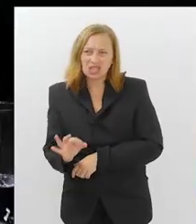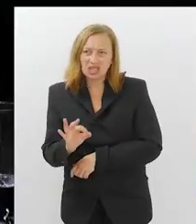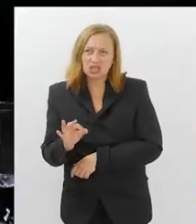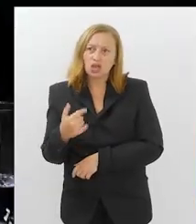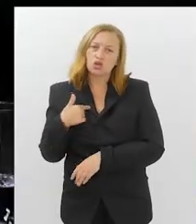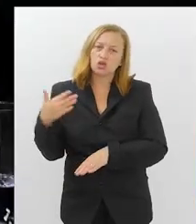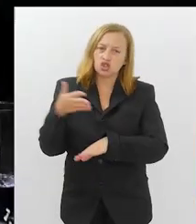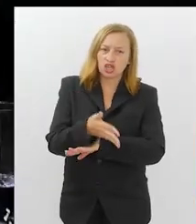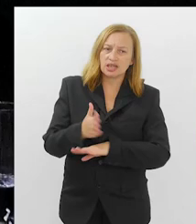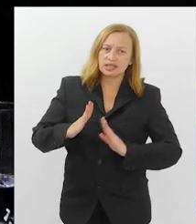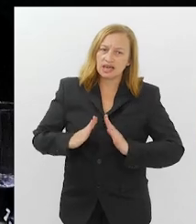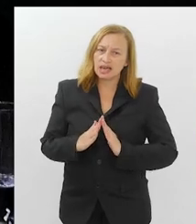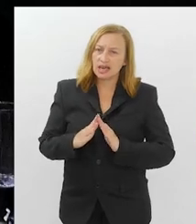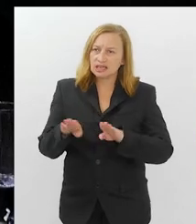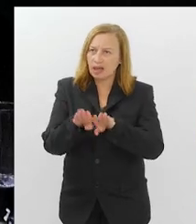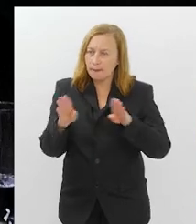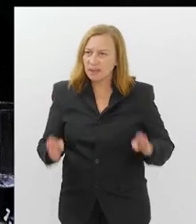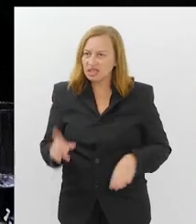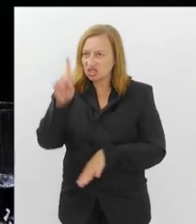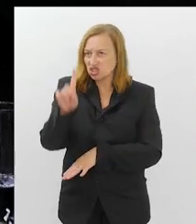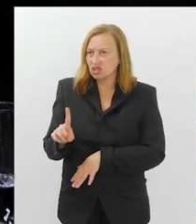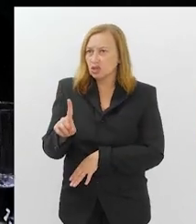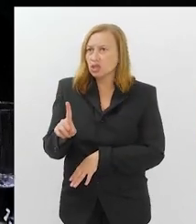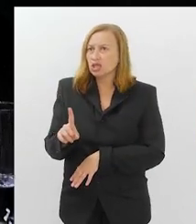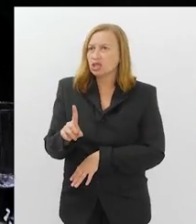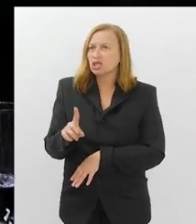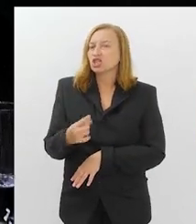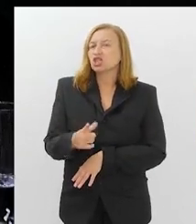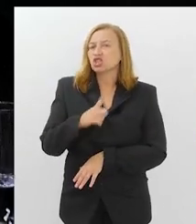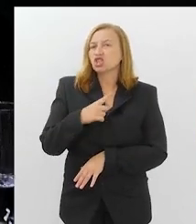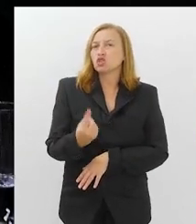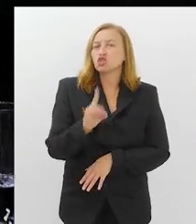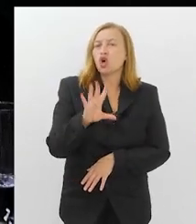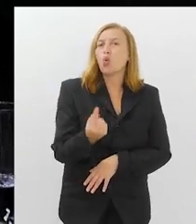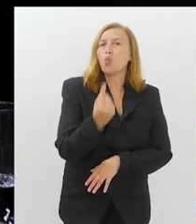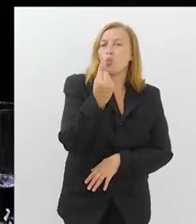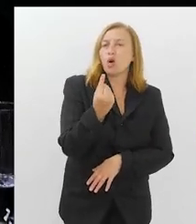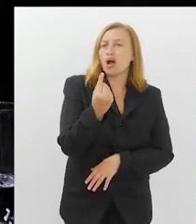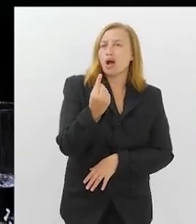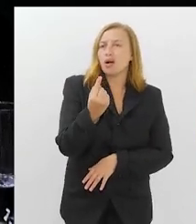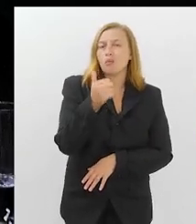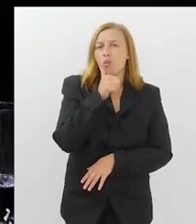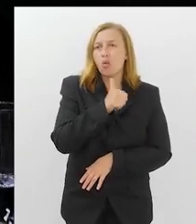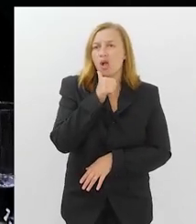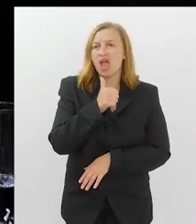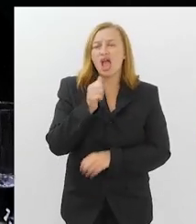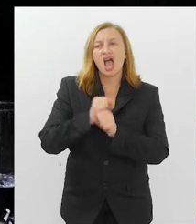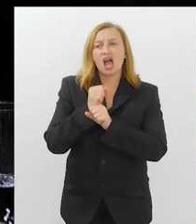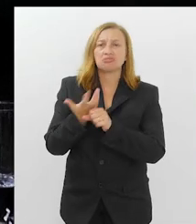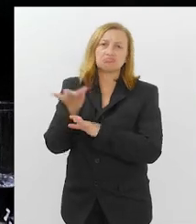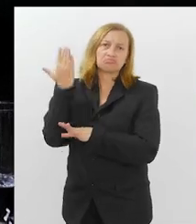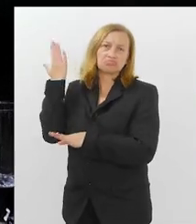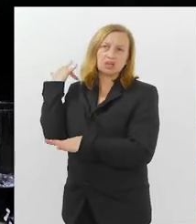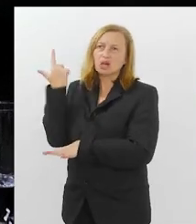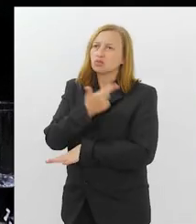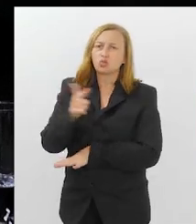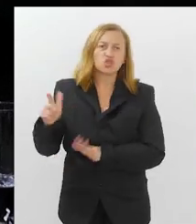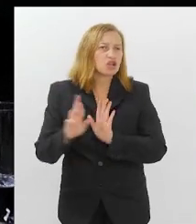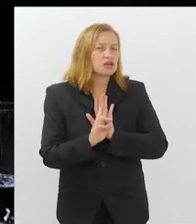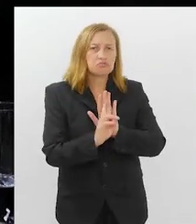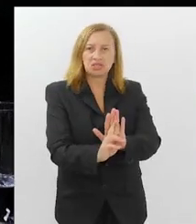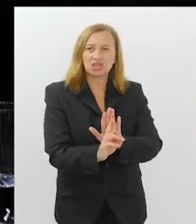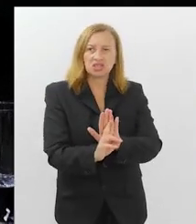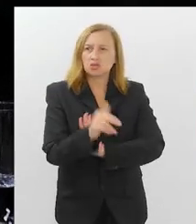20%. Quando cheguei nessa casa, na mesa diretora, havia passado uma única mulher, algumas décadas atrás, e não